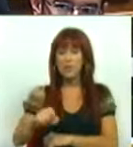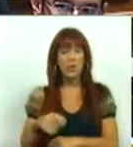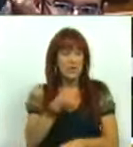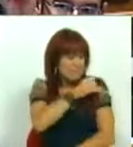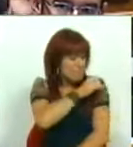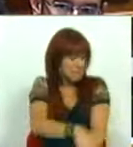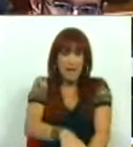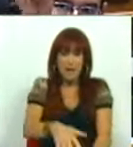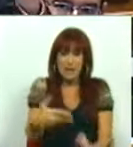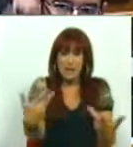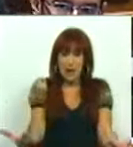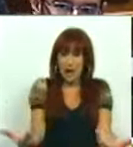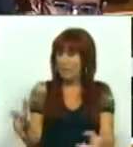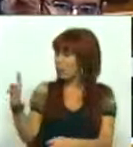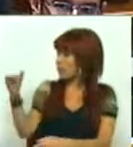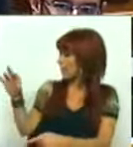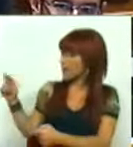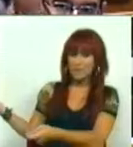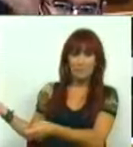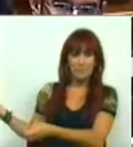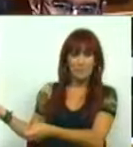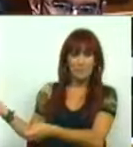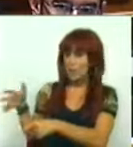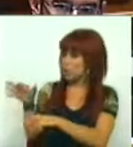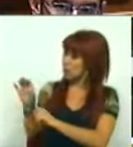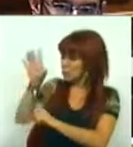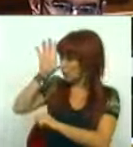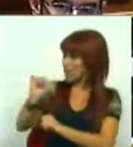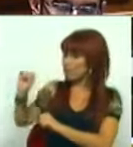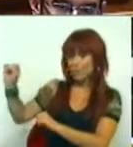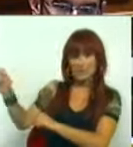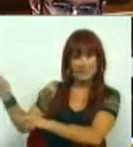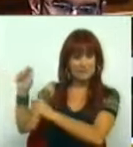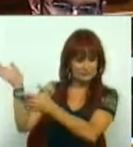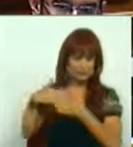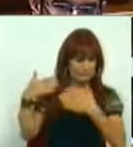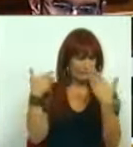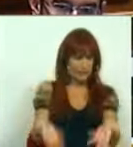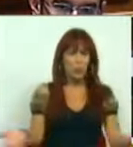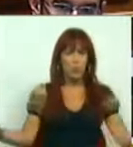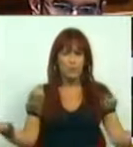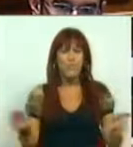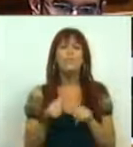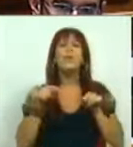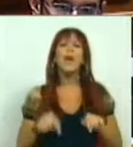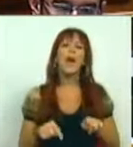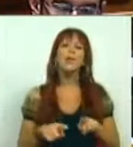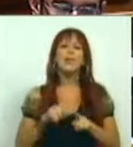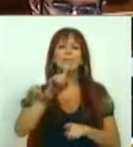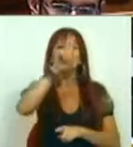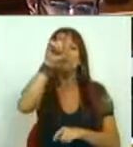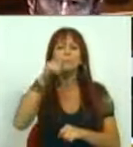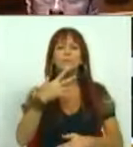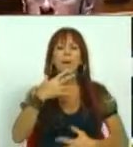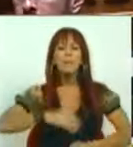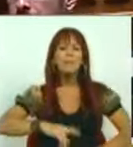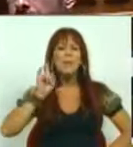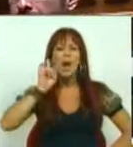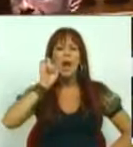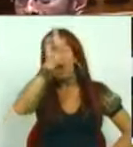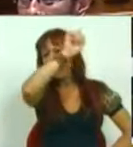situação miserável em que o Partido Socialista e o seu Governo nos atiraram. E esta é que é a questão